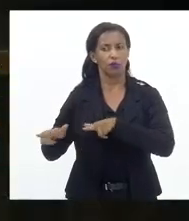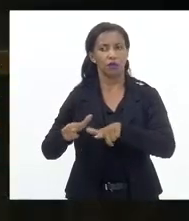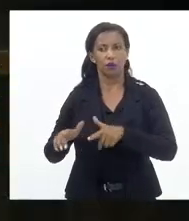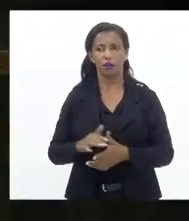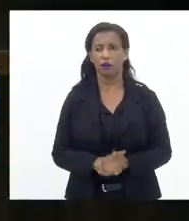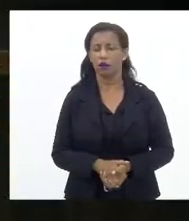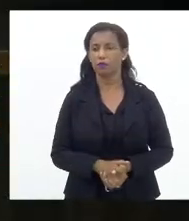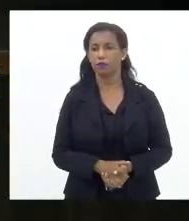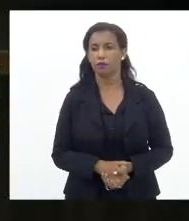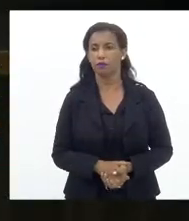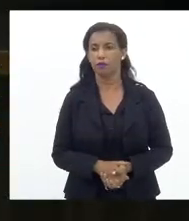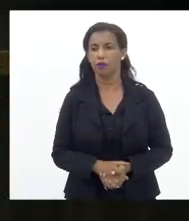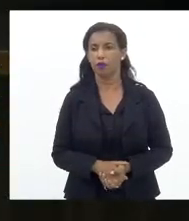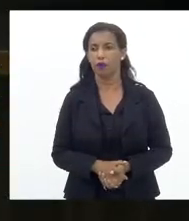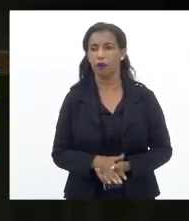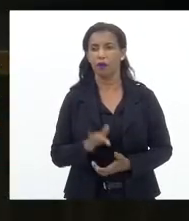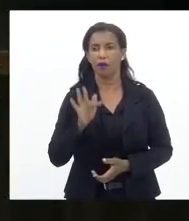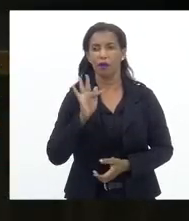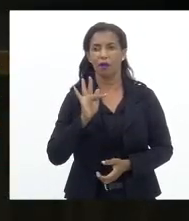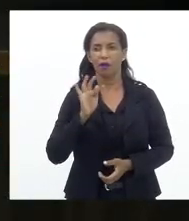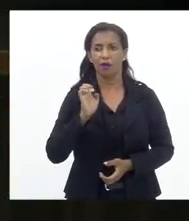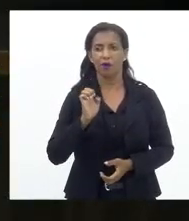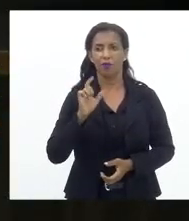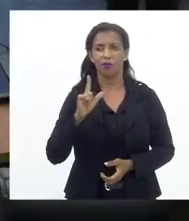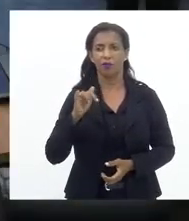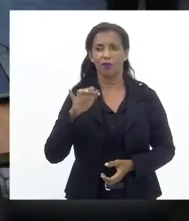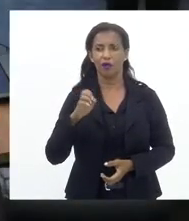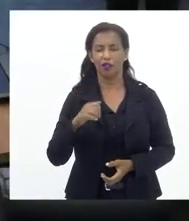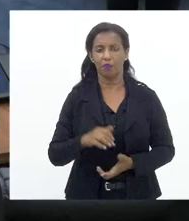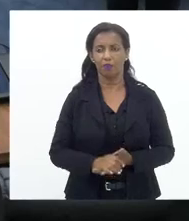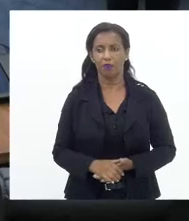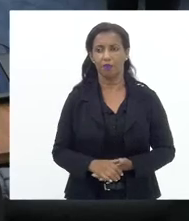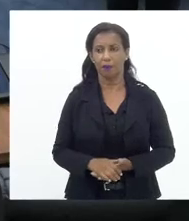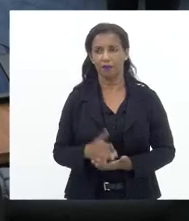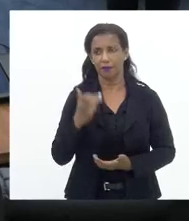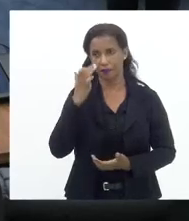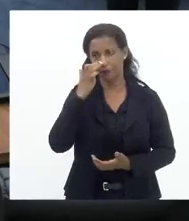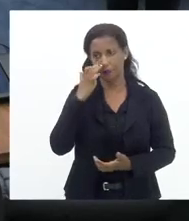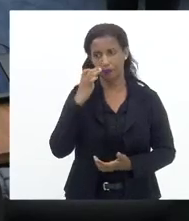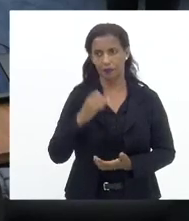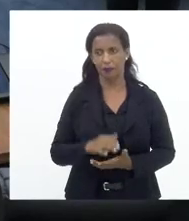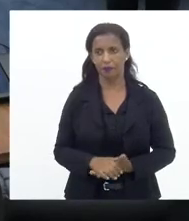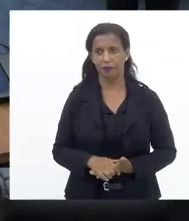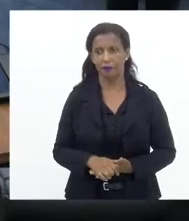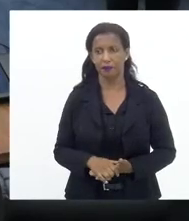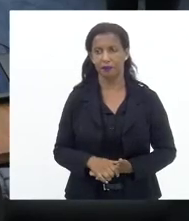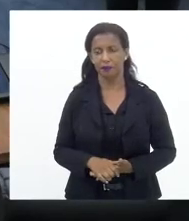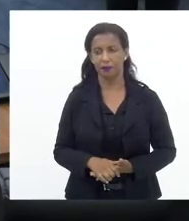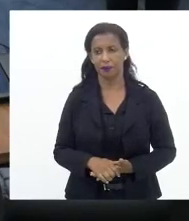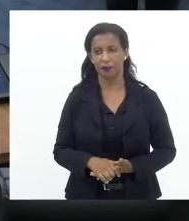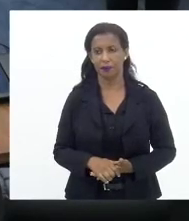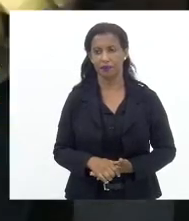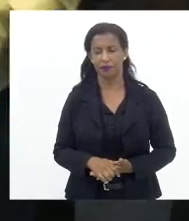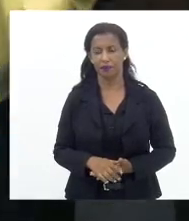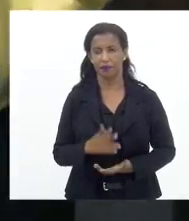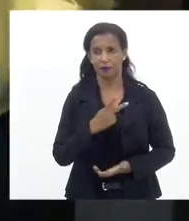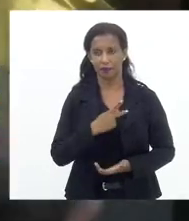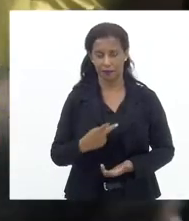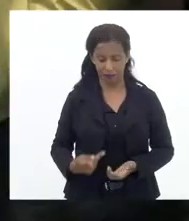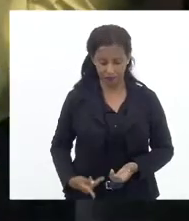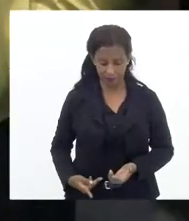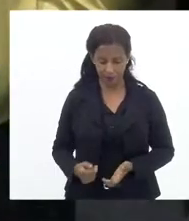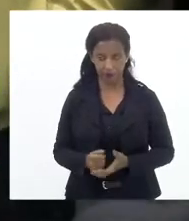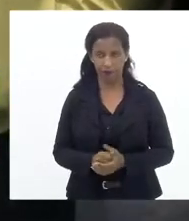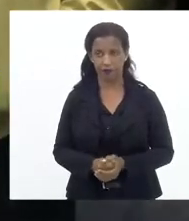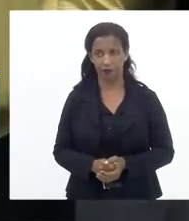Deputado ele poubel com máscara por favor cheguei agora para falar Presidente ao sua licença o presidente